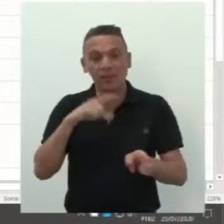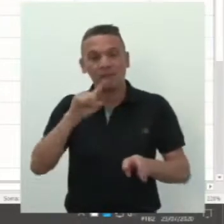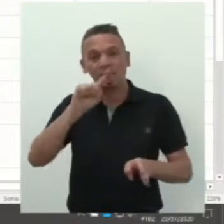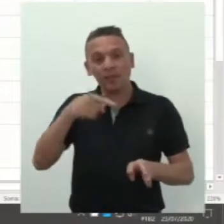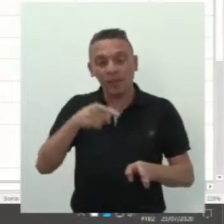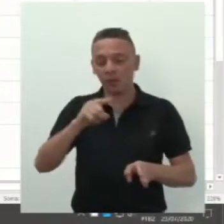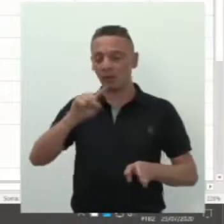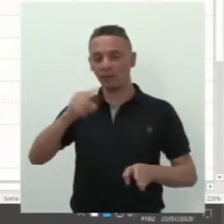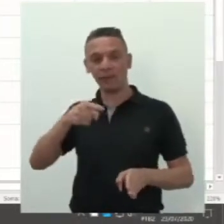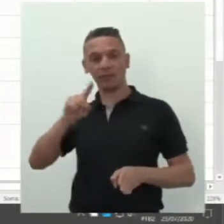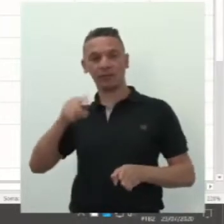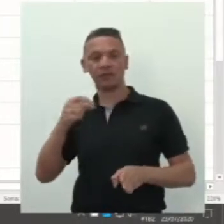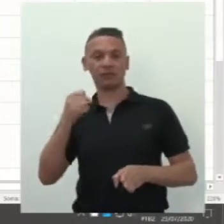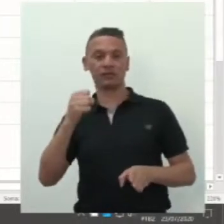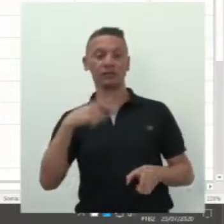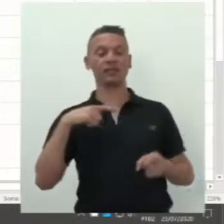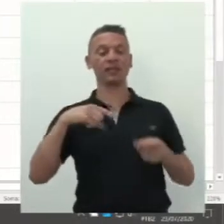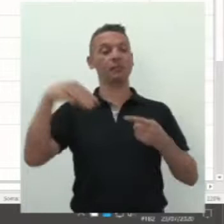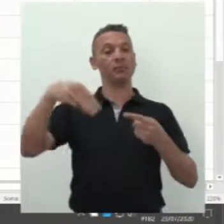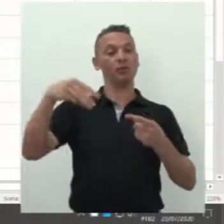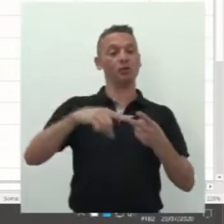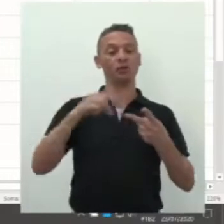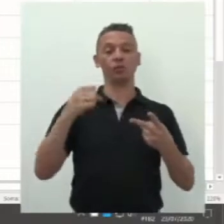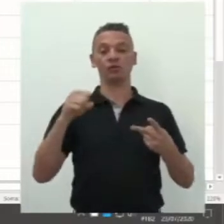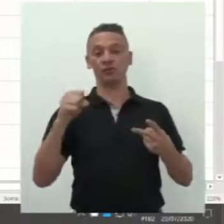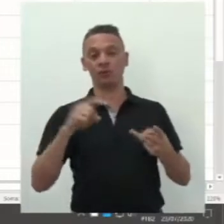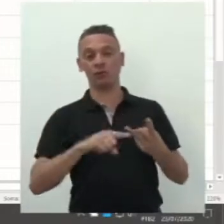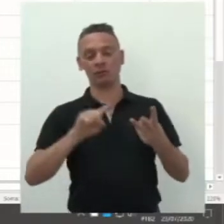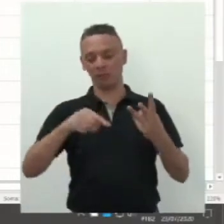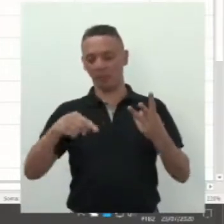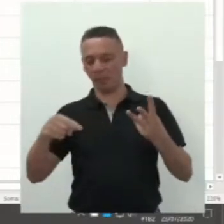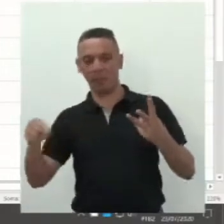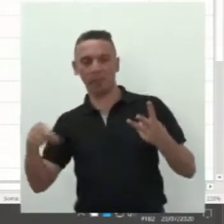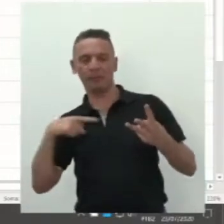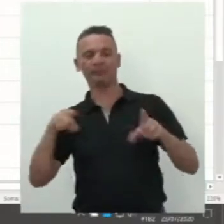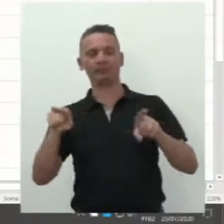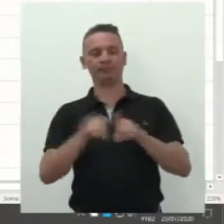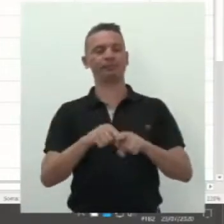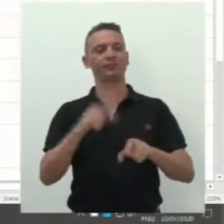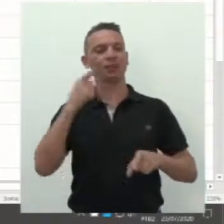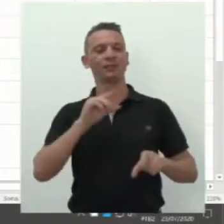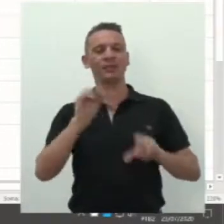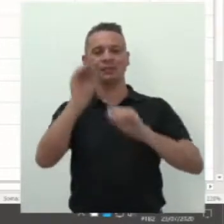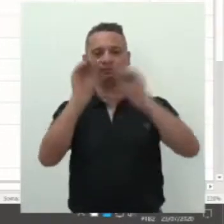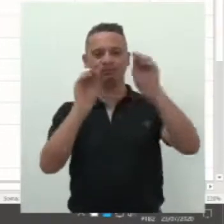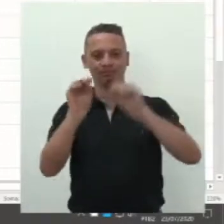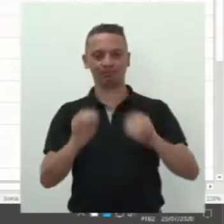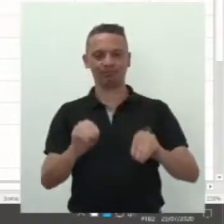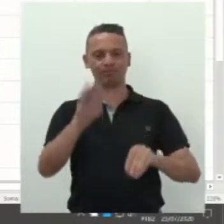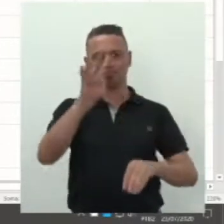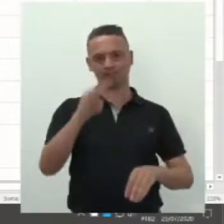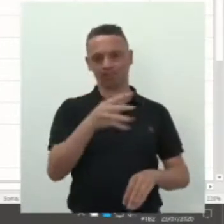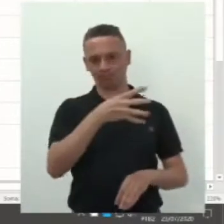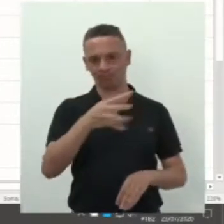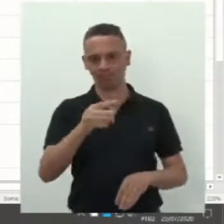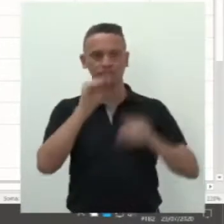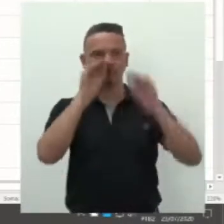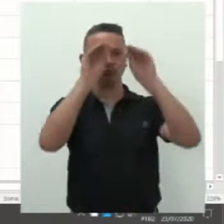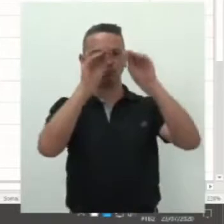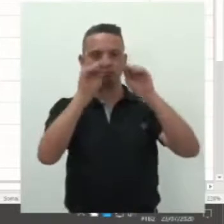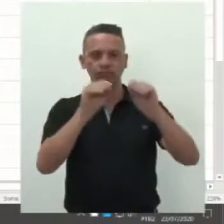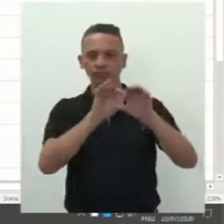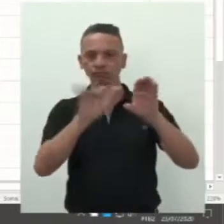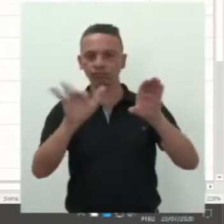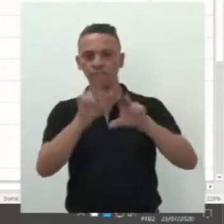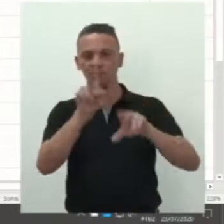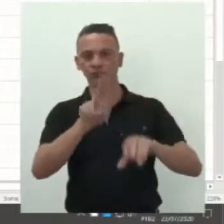segundo. Então eu tenho aqui, ó, minuto, segundo e o decimal do segundo. Então eu consigo personalizar o tipo de dado que eu estou